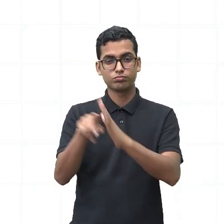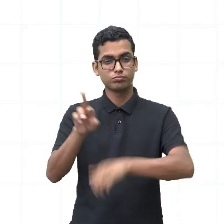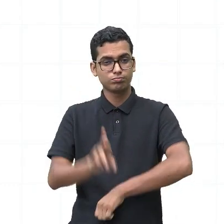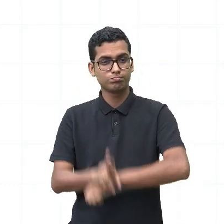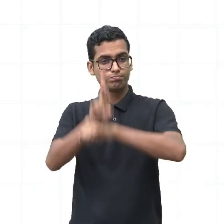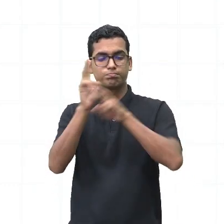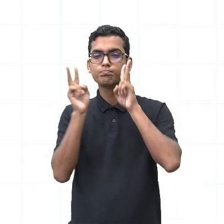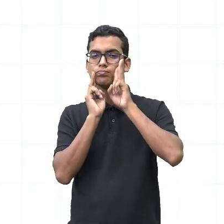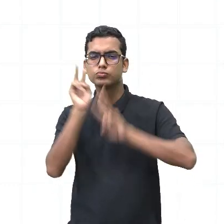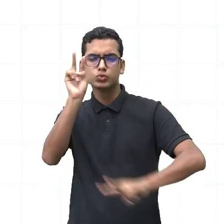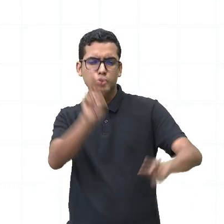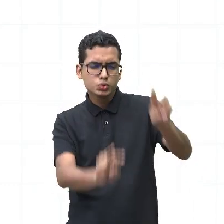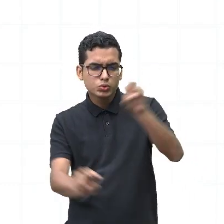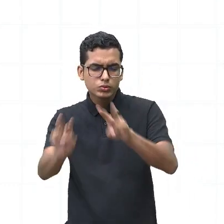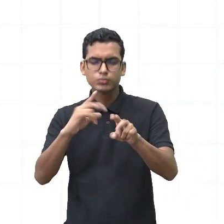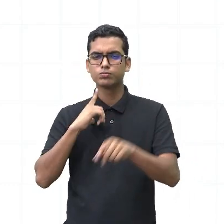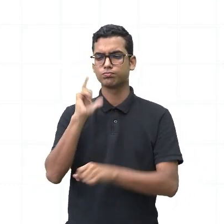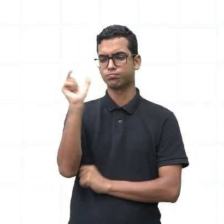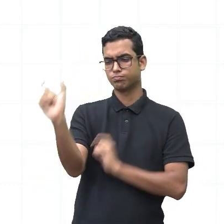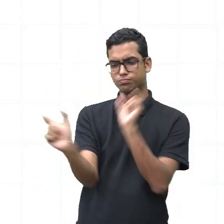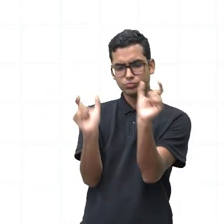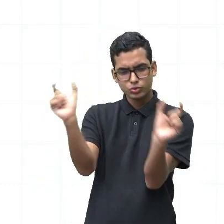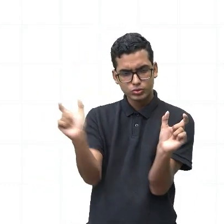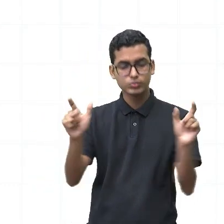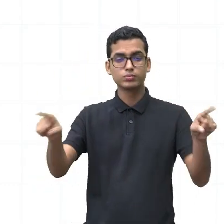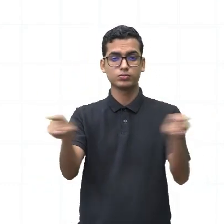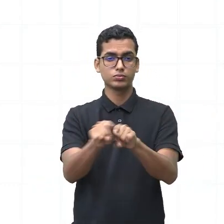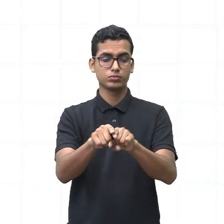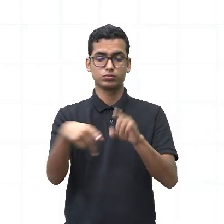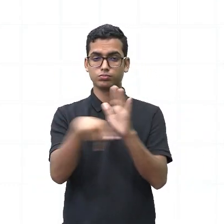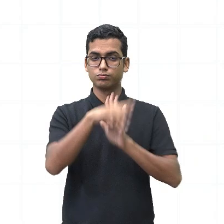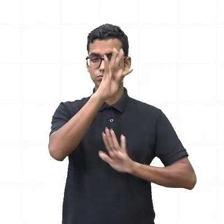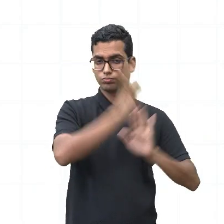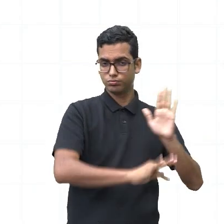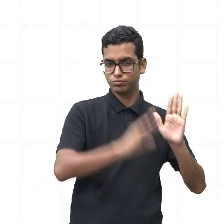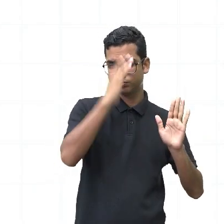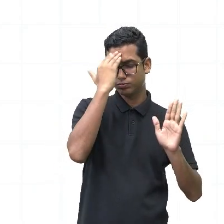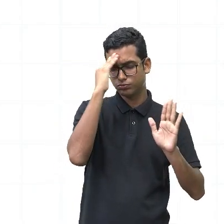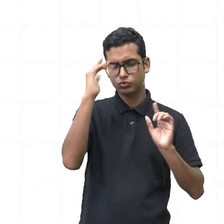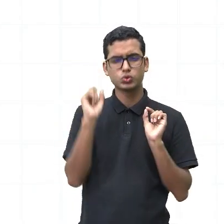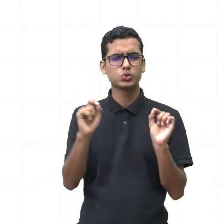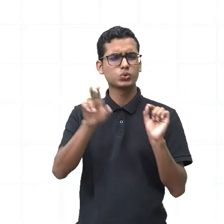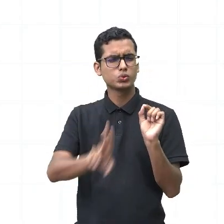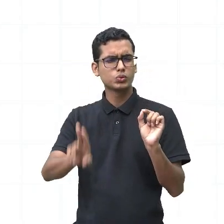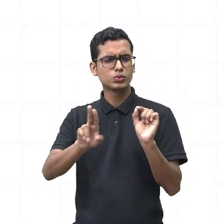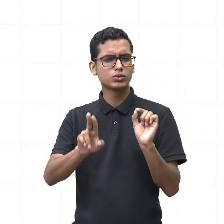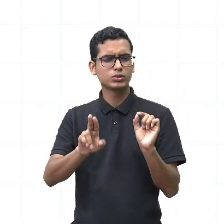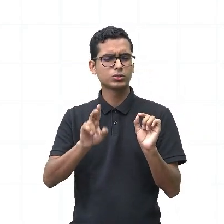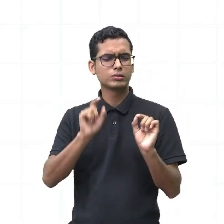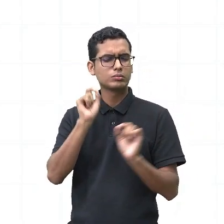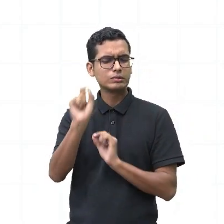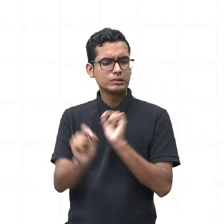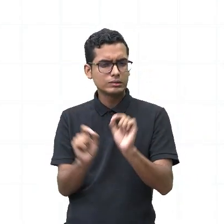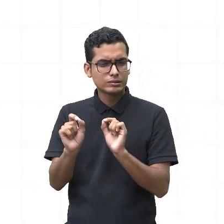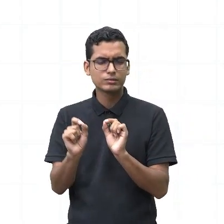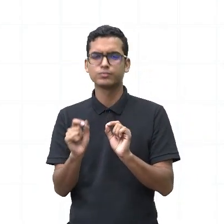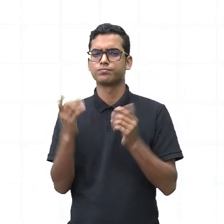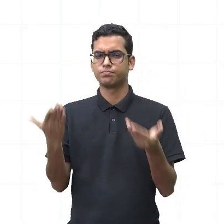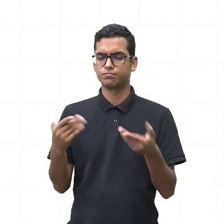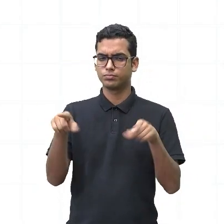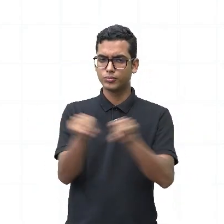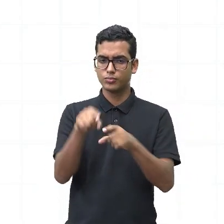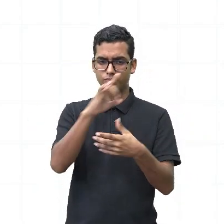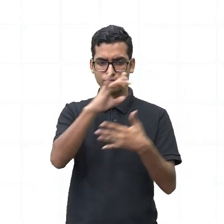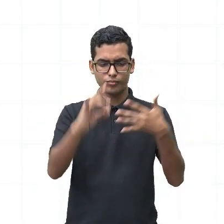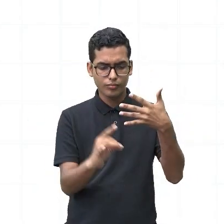estar ali, além de palavras, no texto. Para que eles servem? Por que eles estão ali? Então, cada um